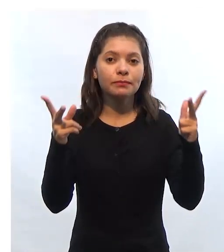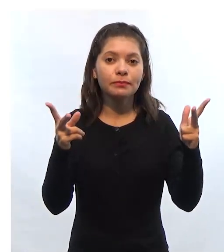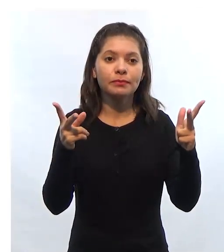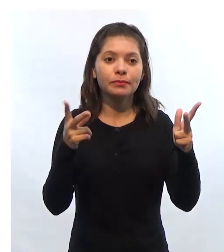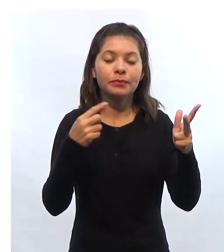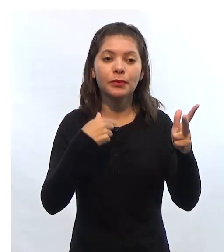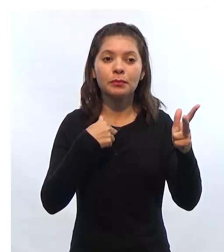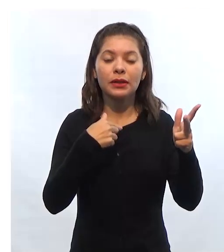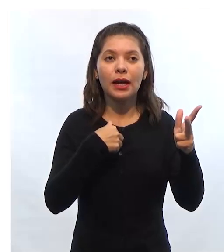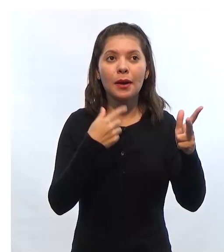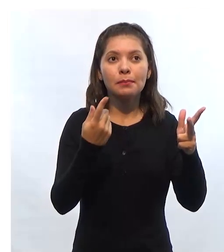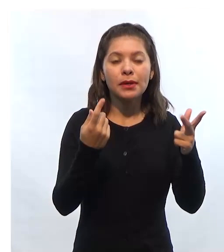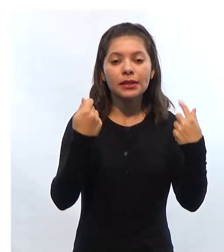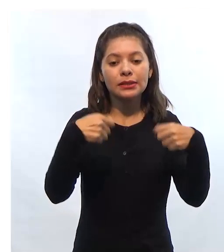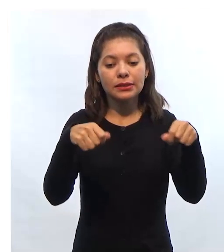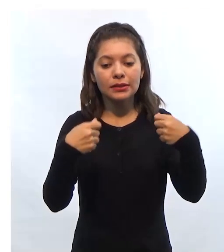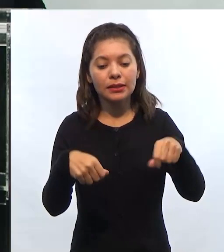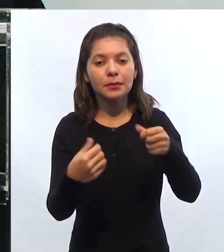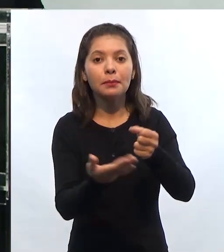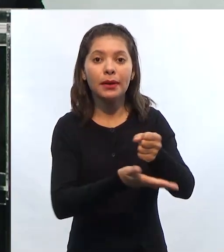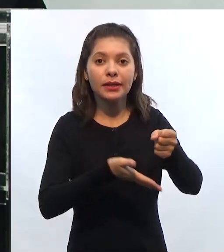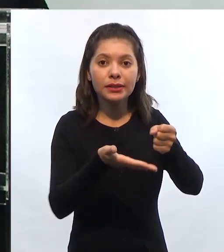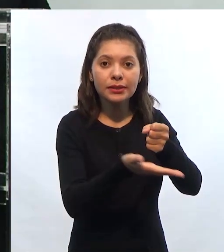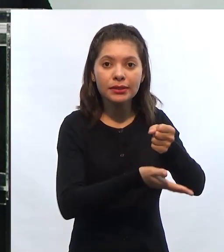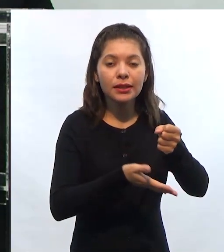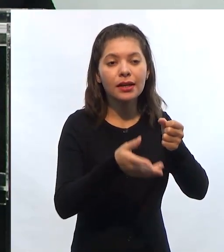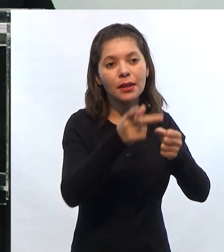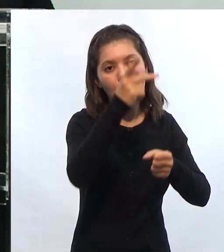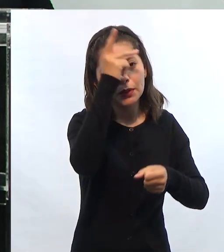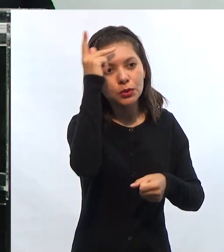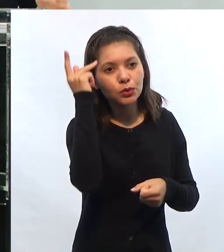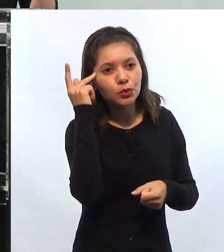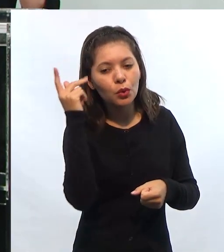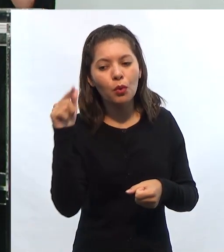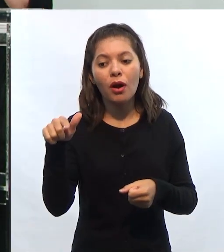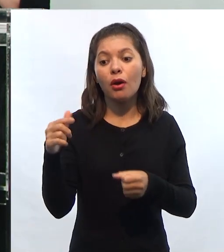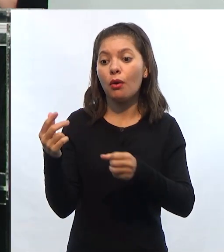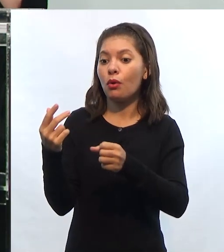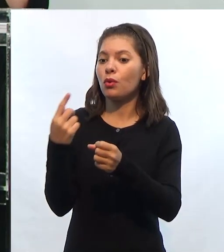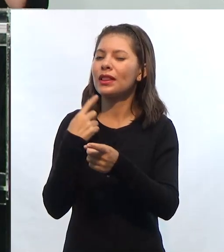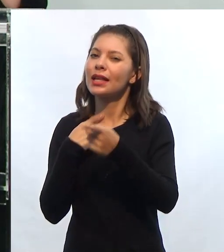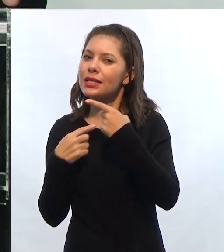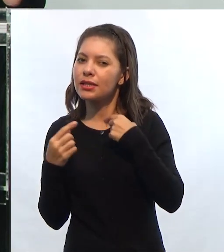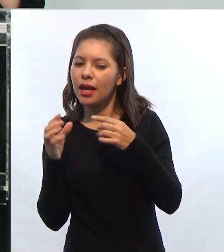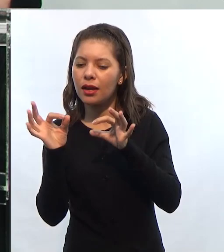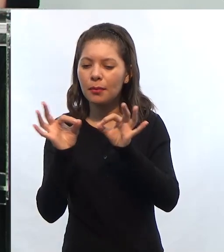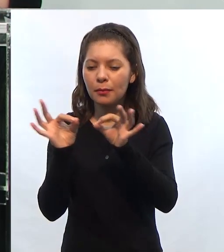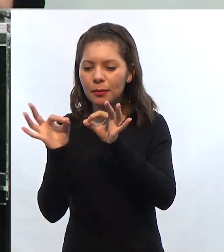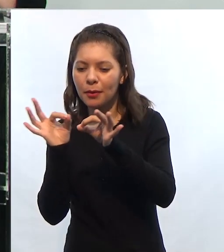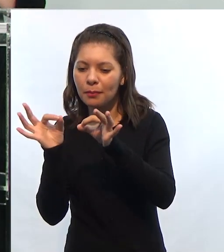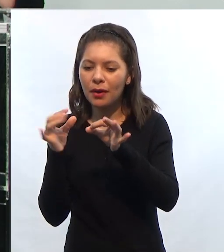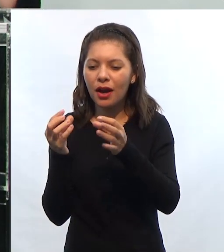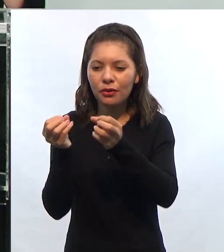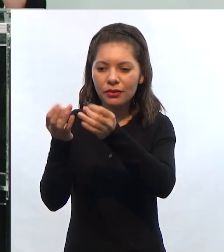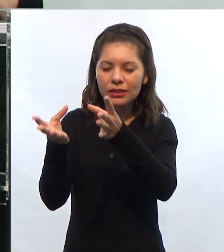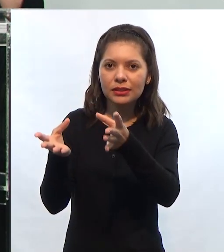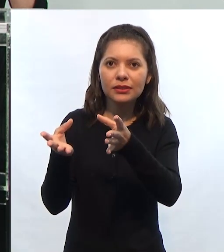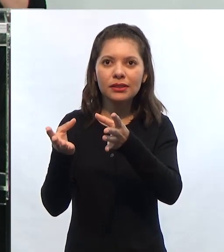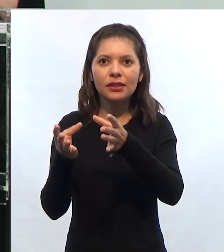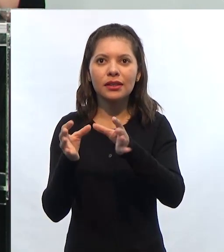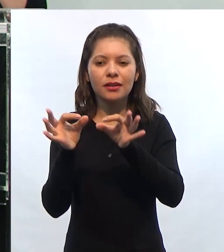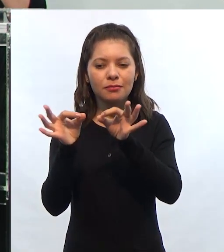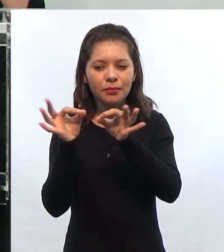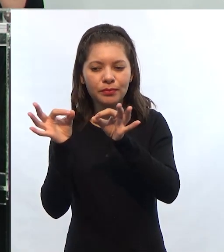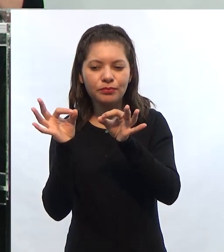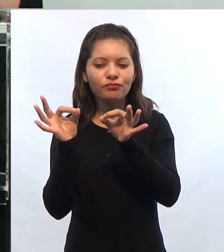vai diferenciar, né? Eu vou pegar lá a necessidade básica da pessoa, eu vou pegar um desejo assim, mais elaborado dela, eu vou oferecer